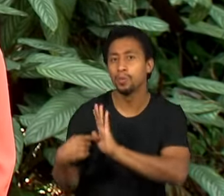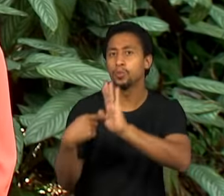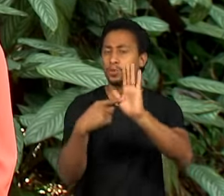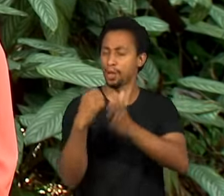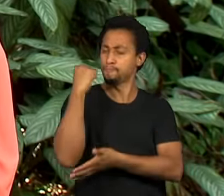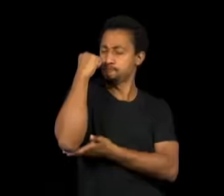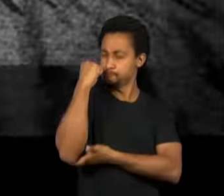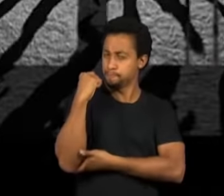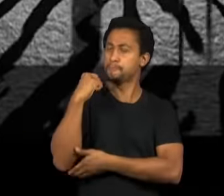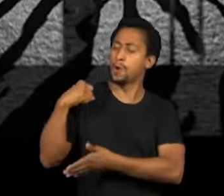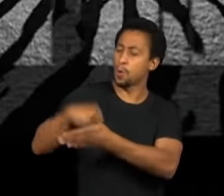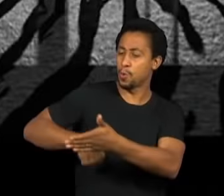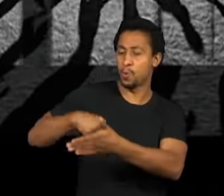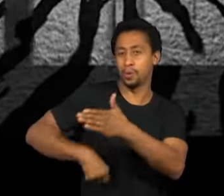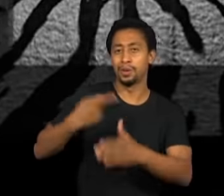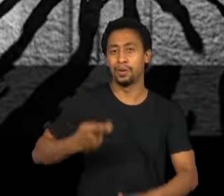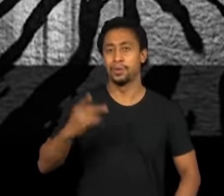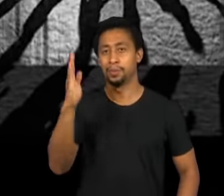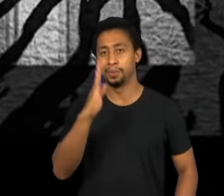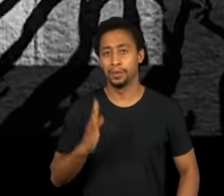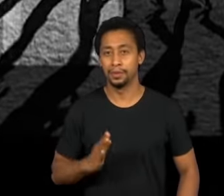do Brasil.